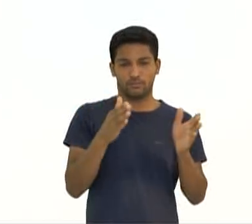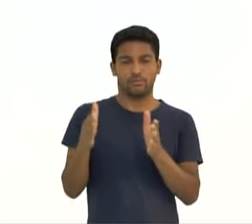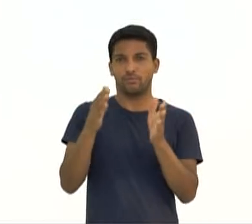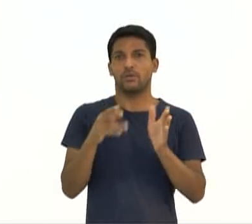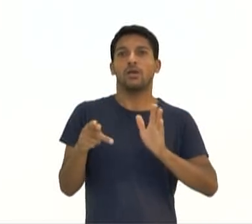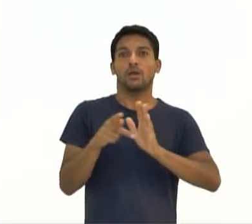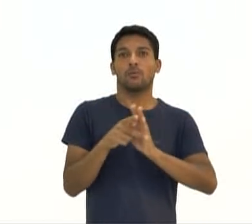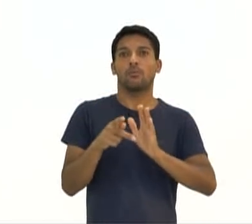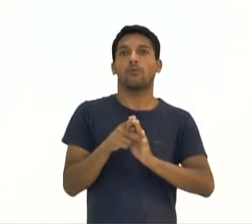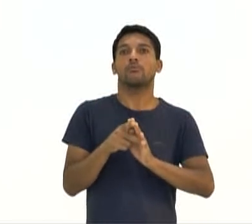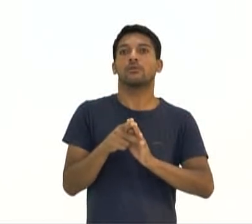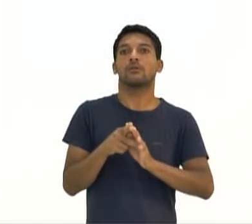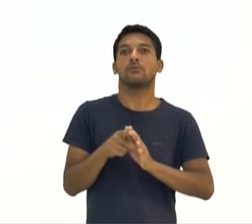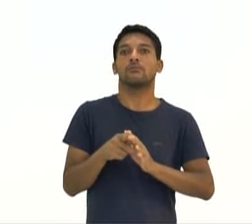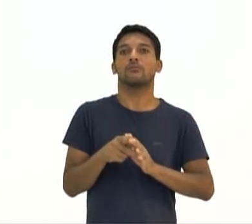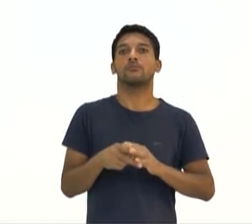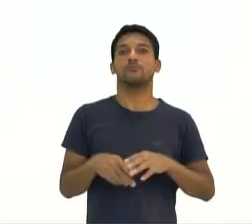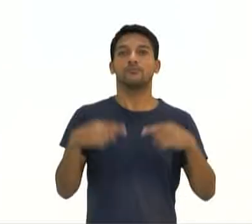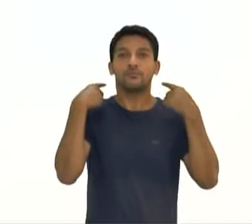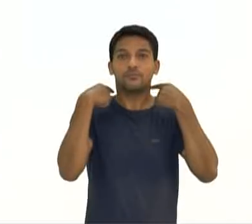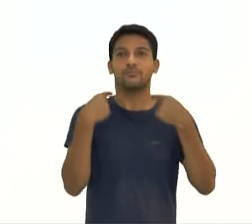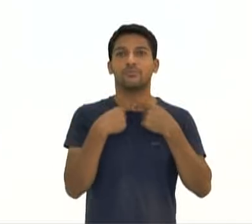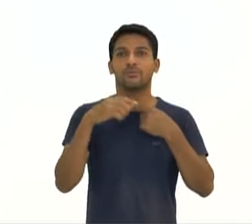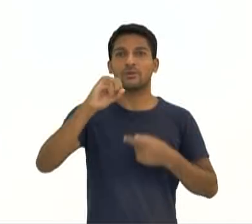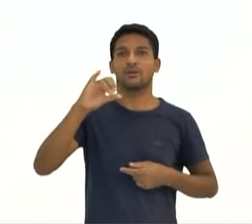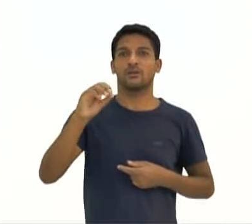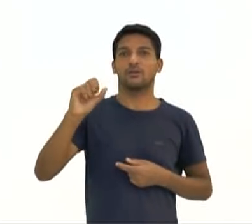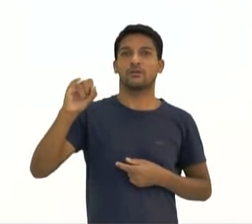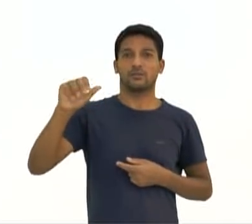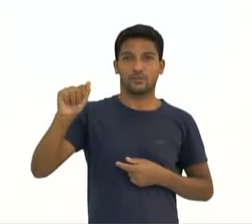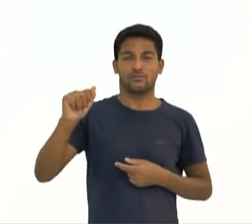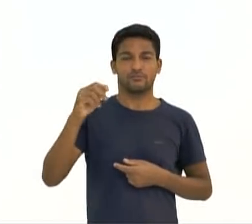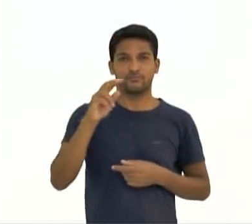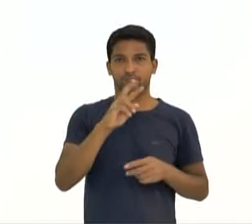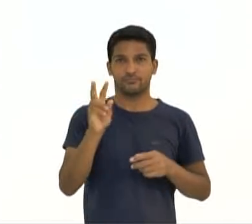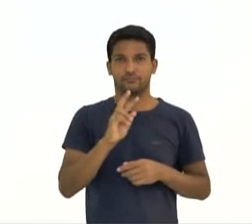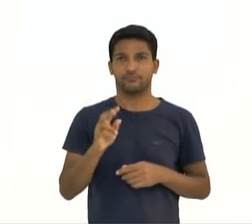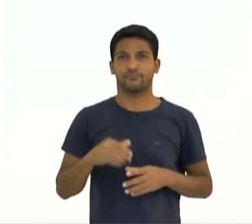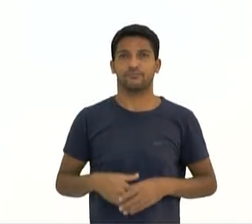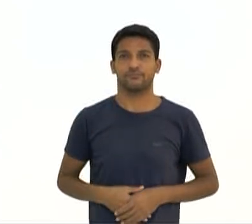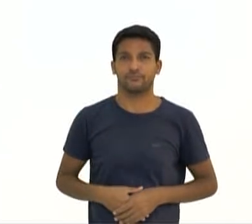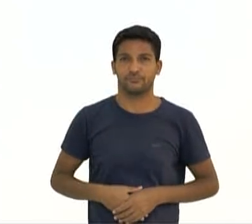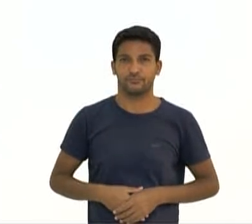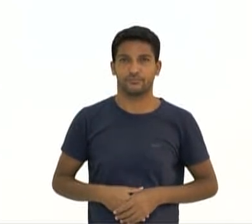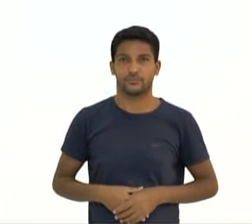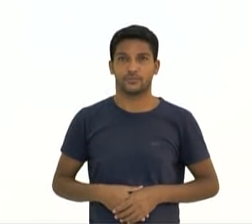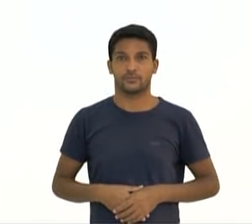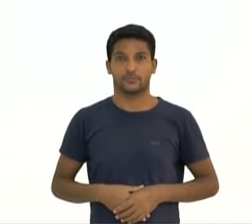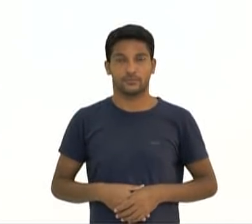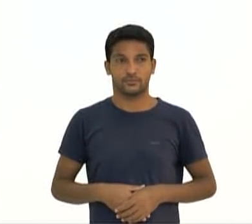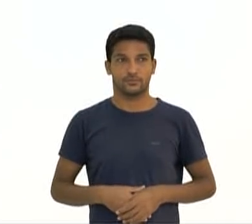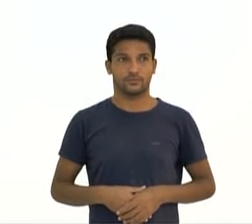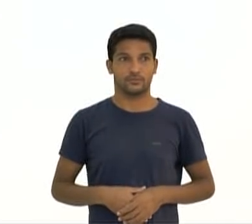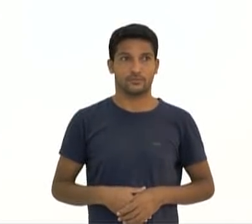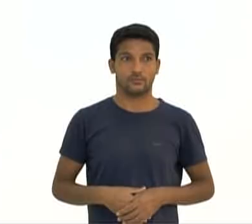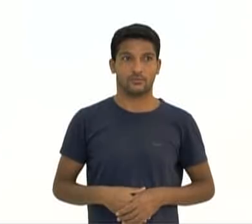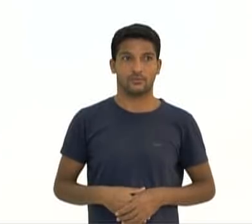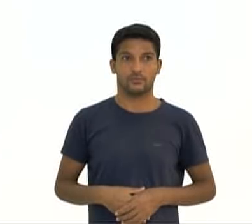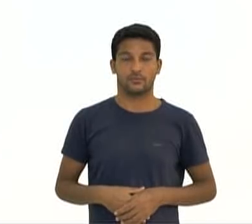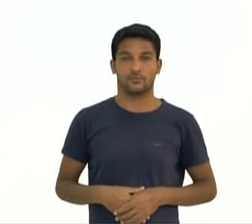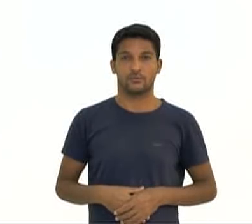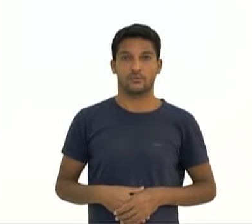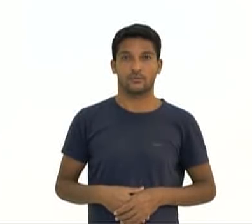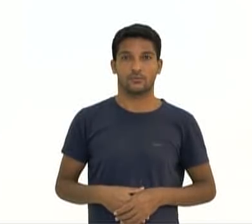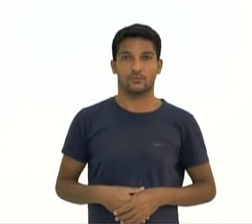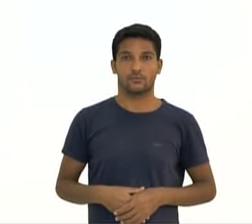outros 70% na fabricação de brocas ou abrasivos para cortar e polir. E fibras de carbono, que apresentam